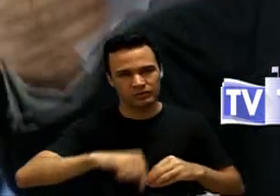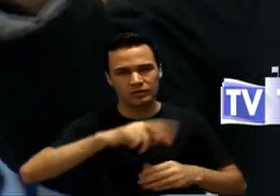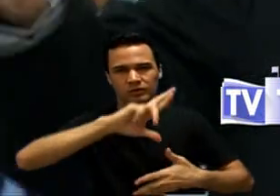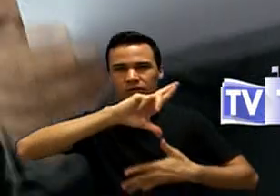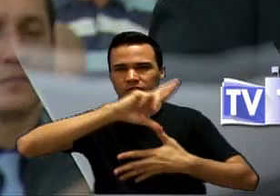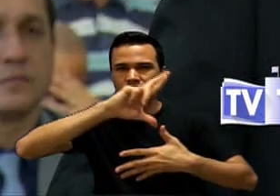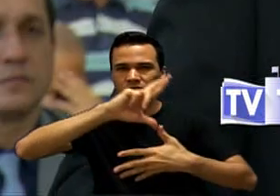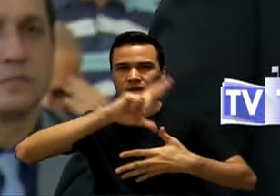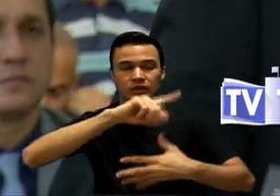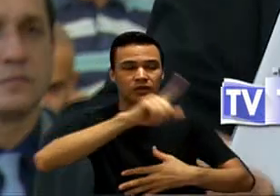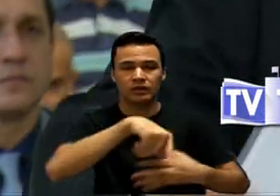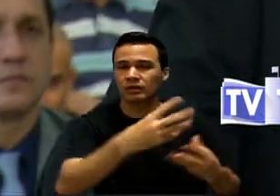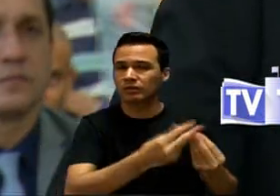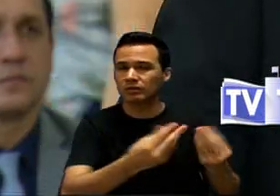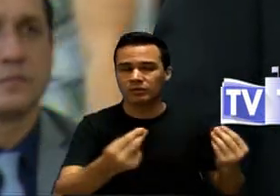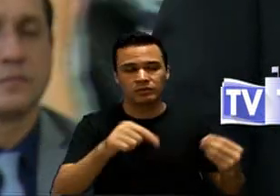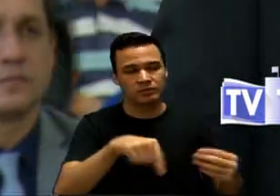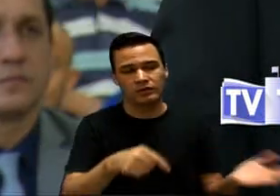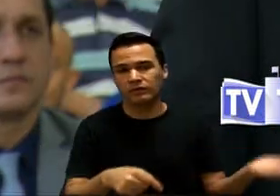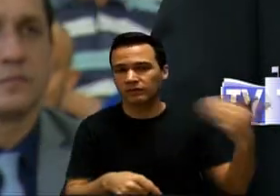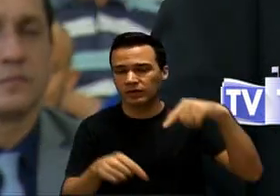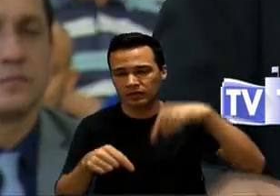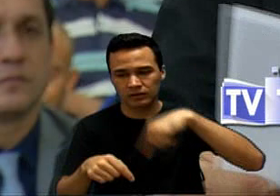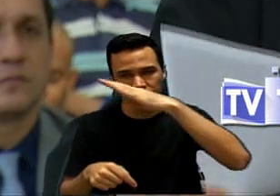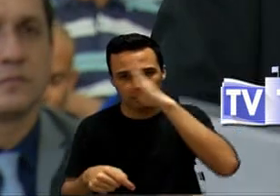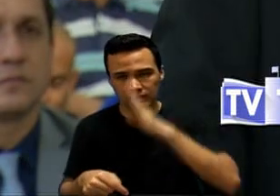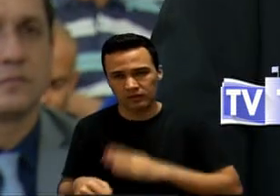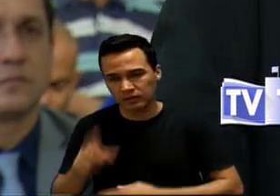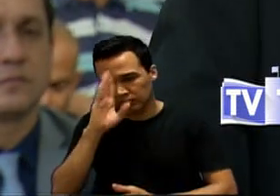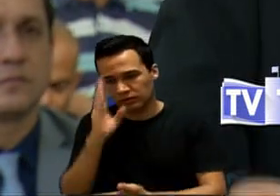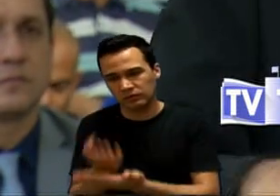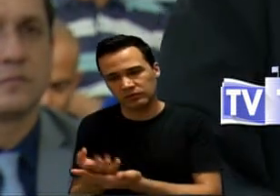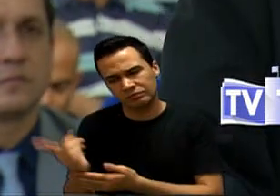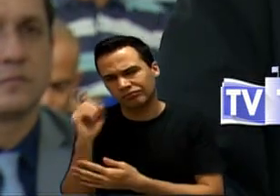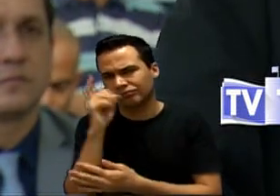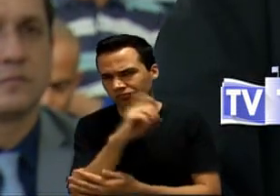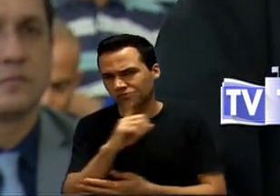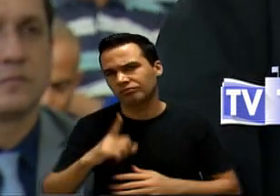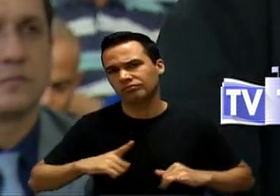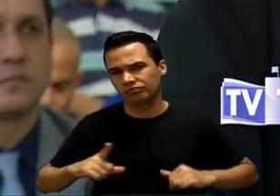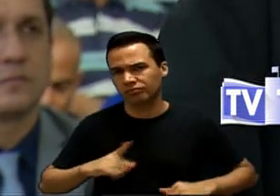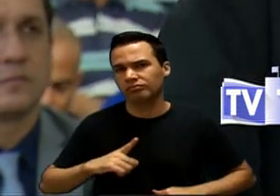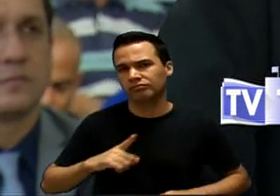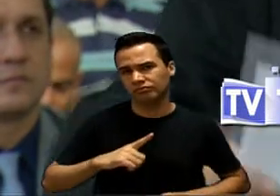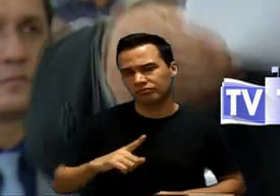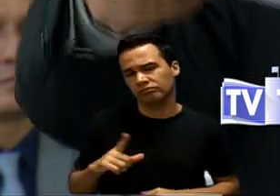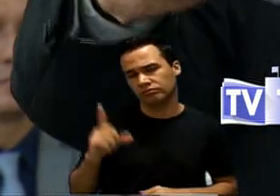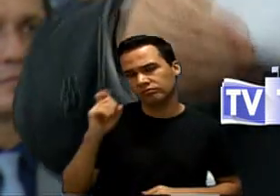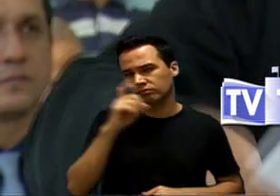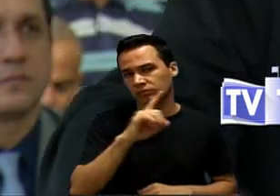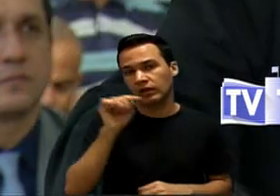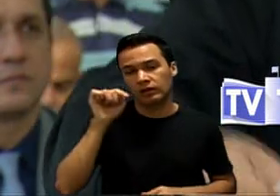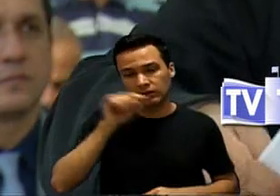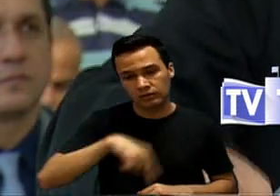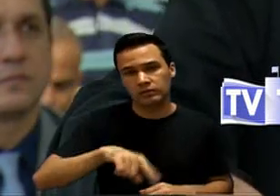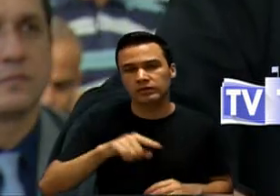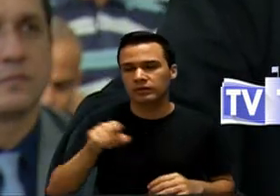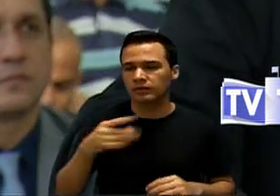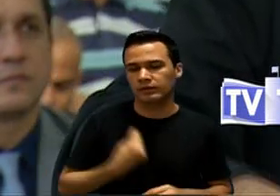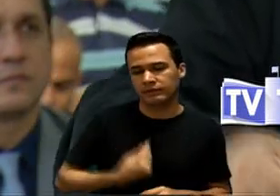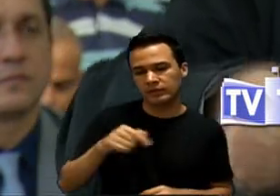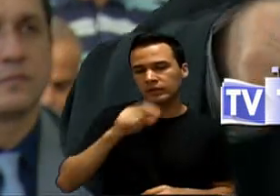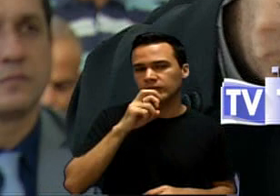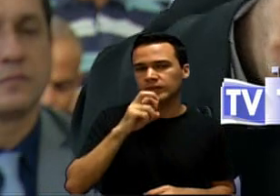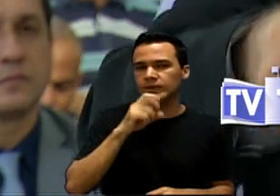haitianos, grande parte vieram e acreditam no nosso país, com todas as mazelas e dificuldades que o nosso país vive. Acamparam e estão aqui na